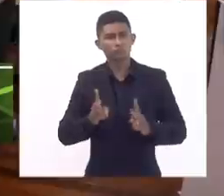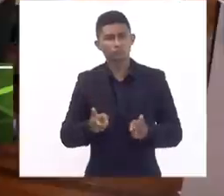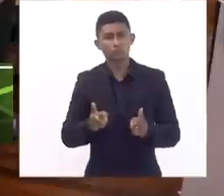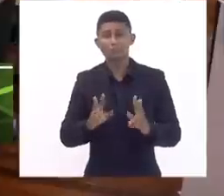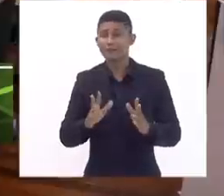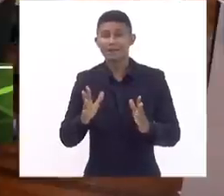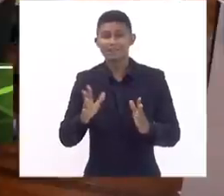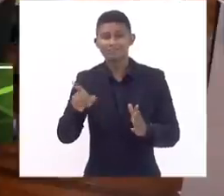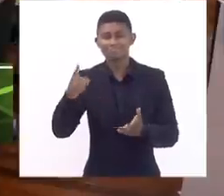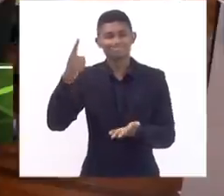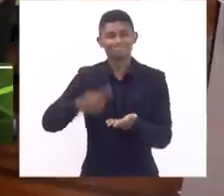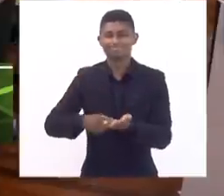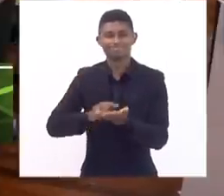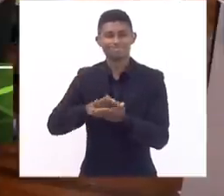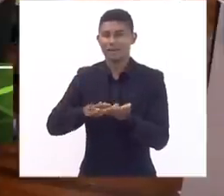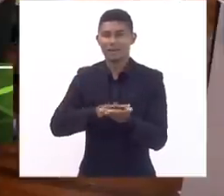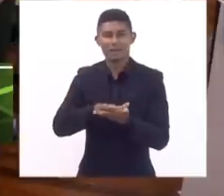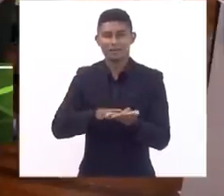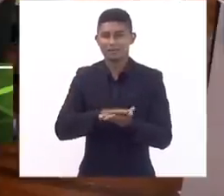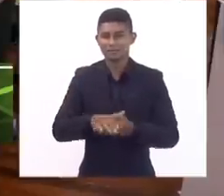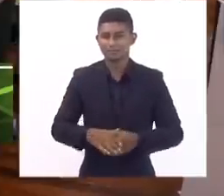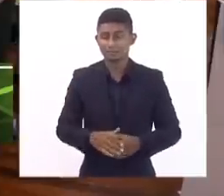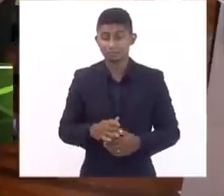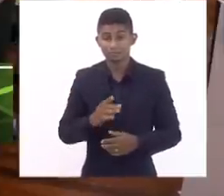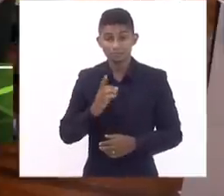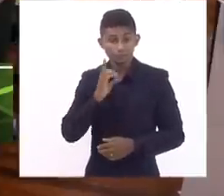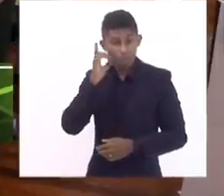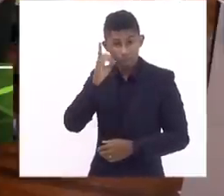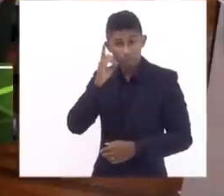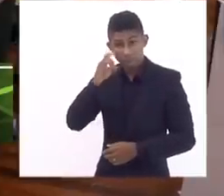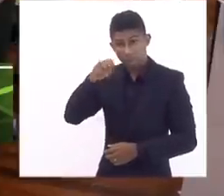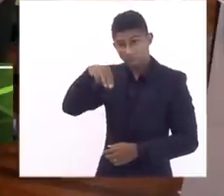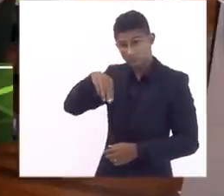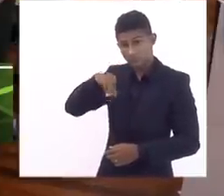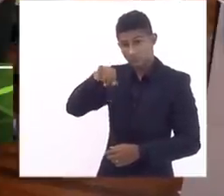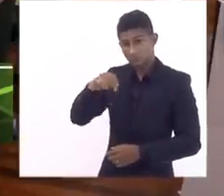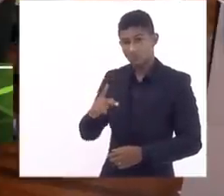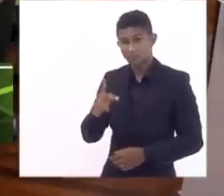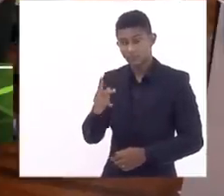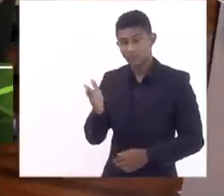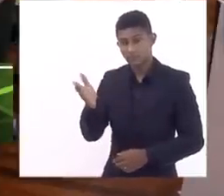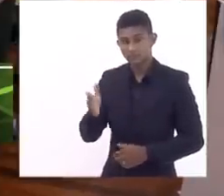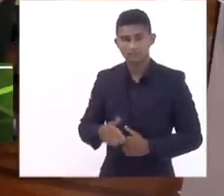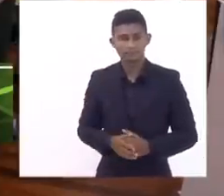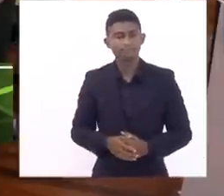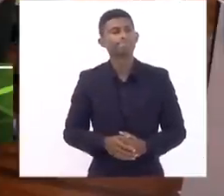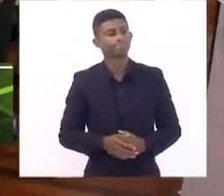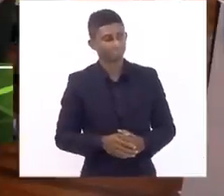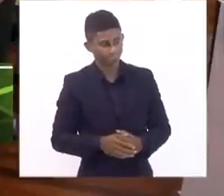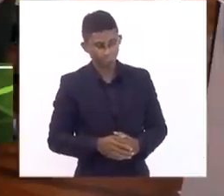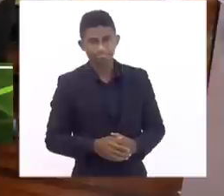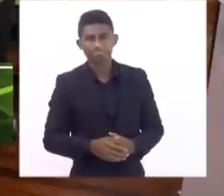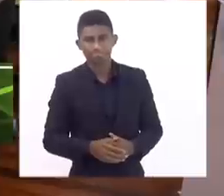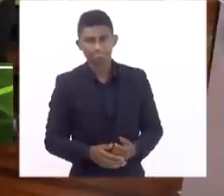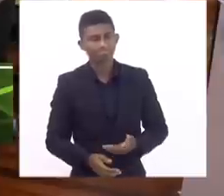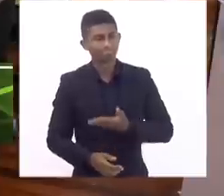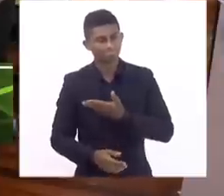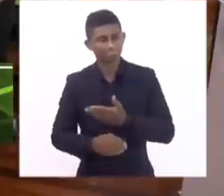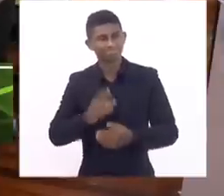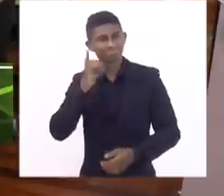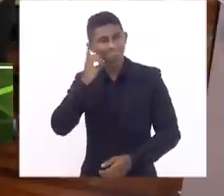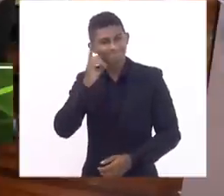Presidente. Deputado Carlos Minke. Também contemplado com o meu camarada professor